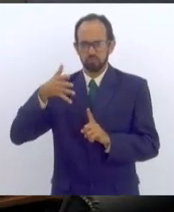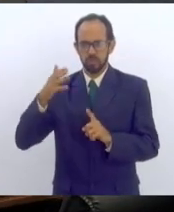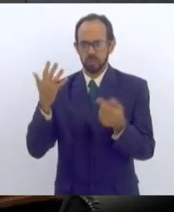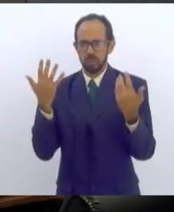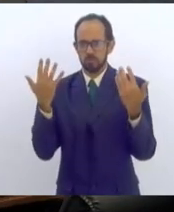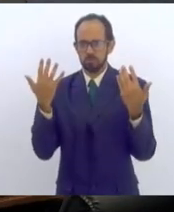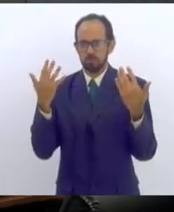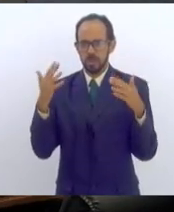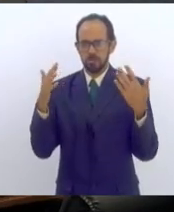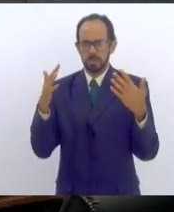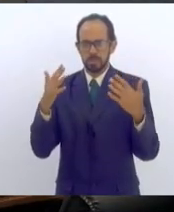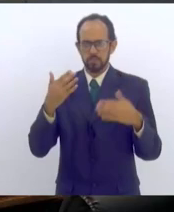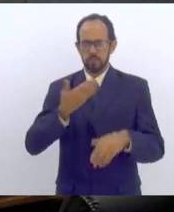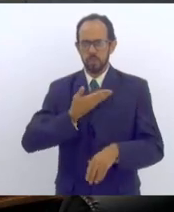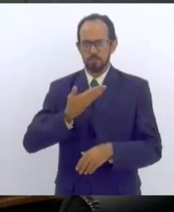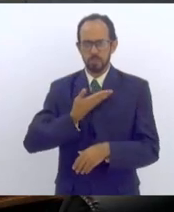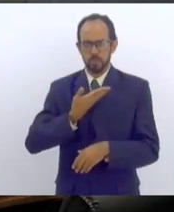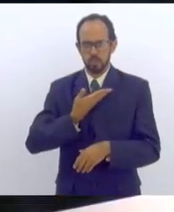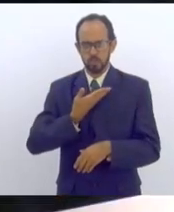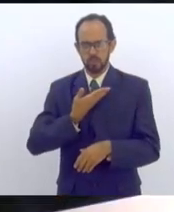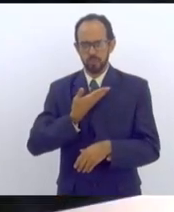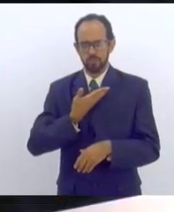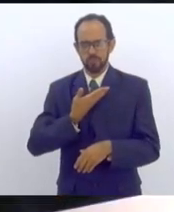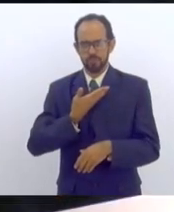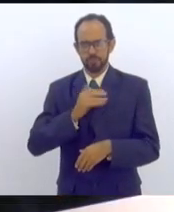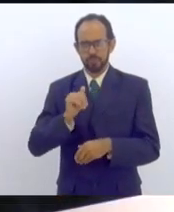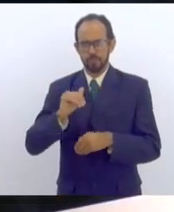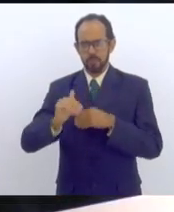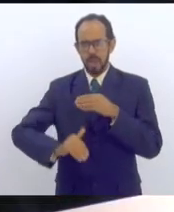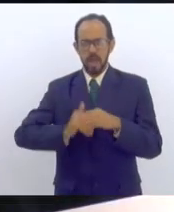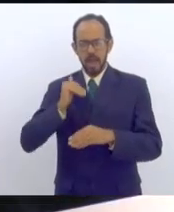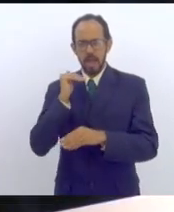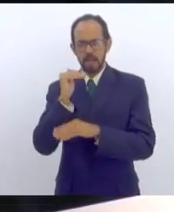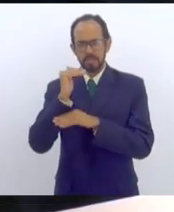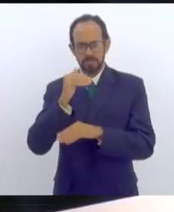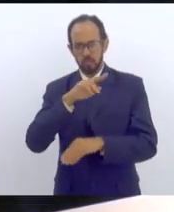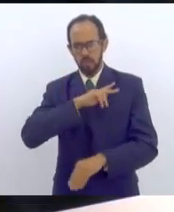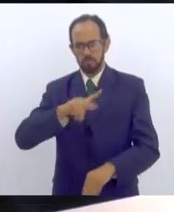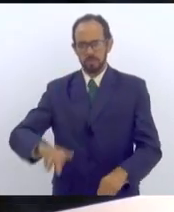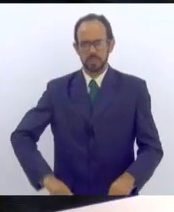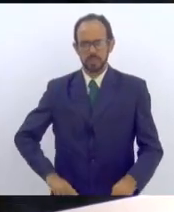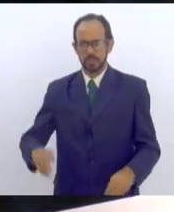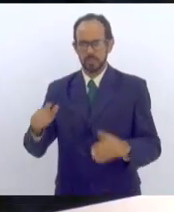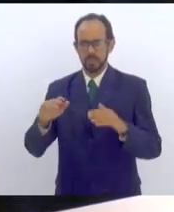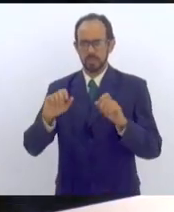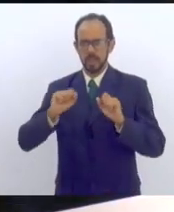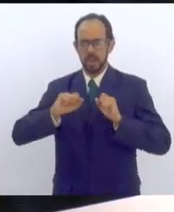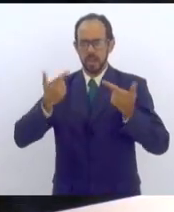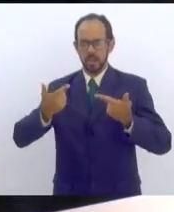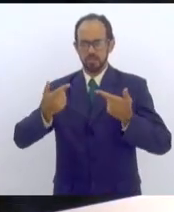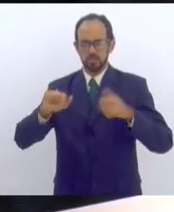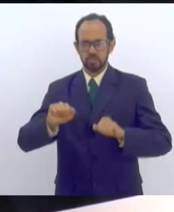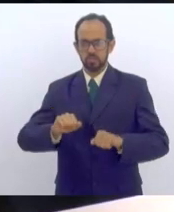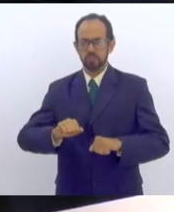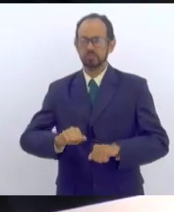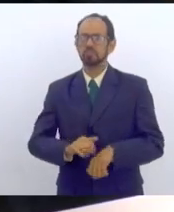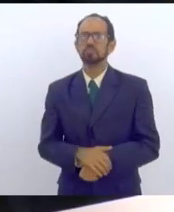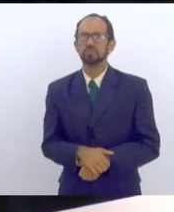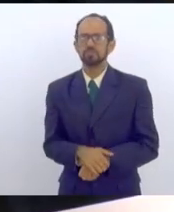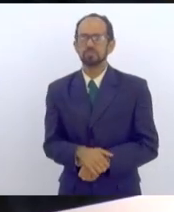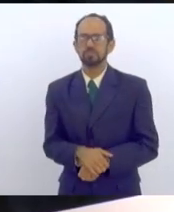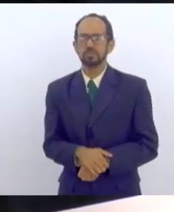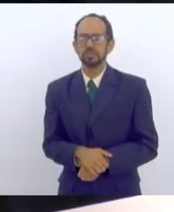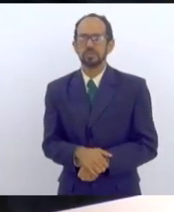parabenizar o amigo pela ascensão à presidência dessa casa. Esteve